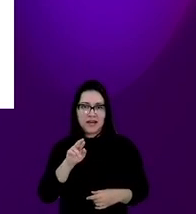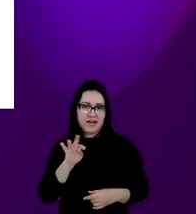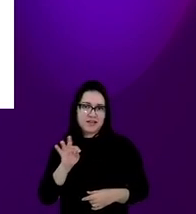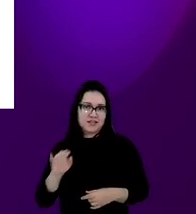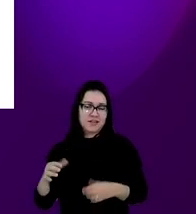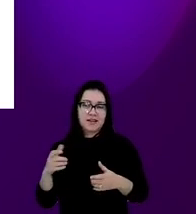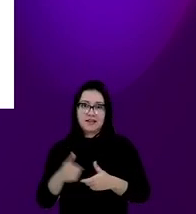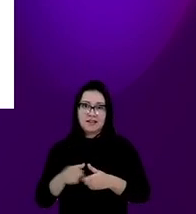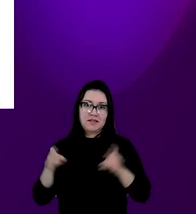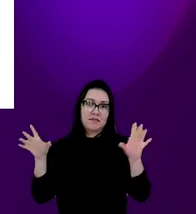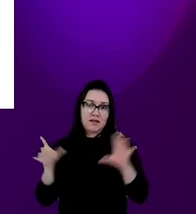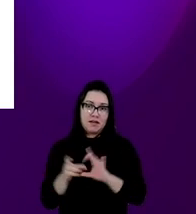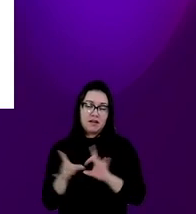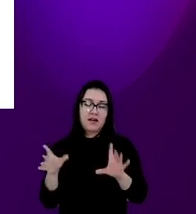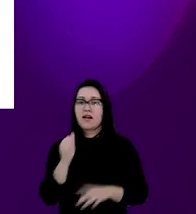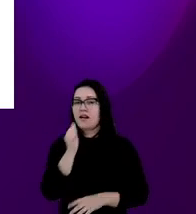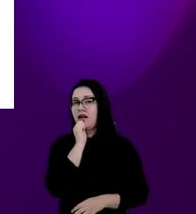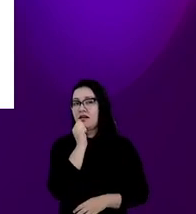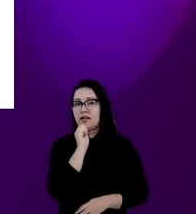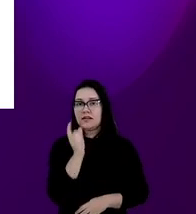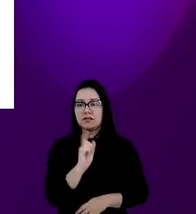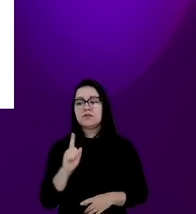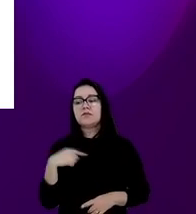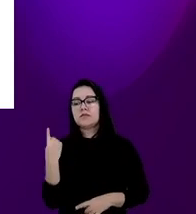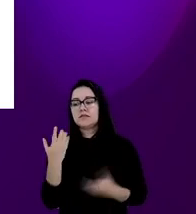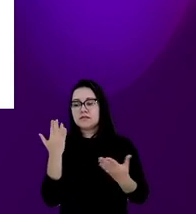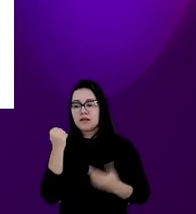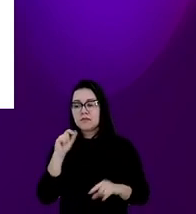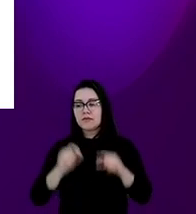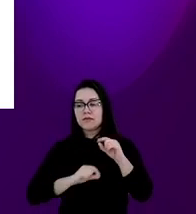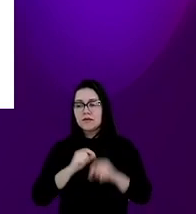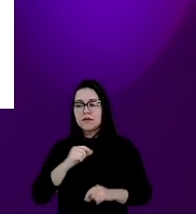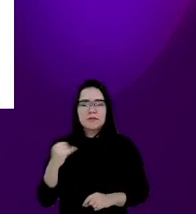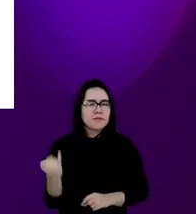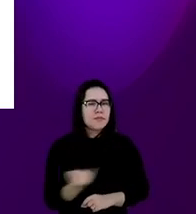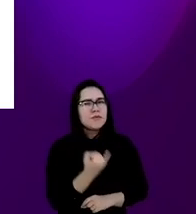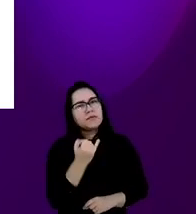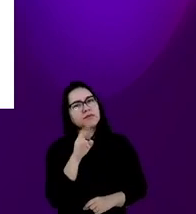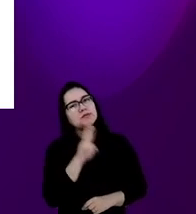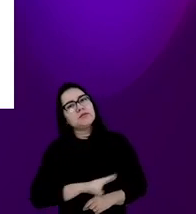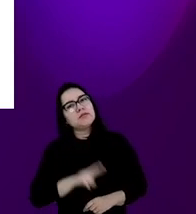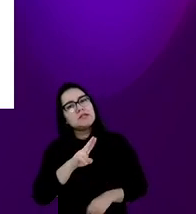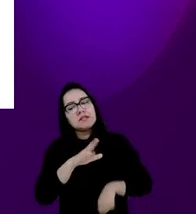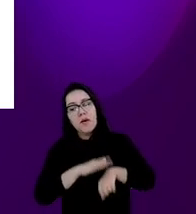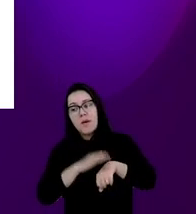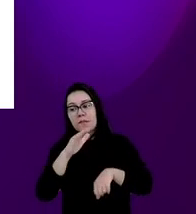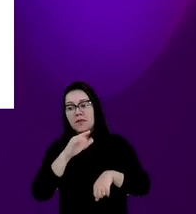sabemos que é fundamental a utilização sempre de algo mais para que ela